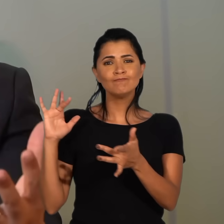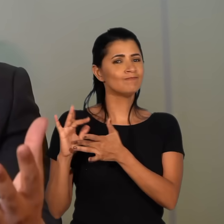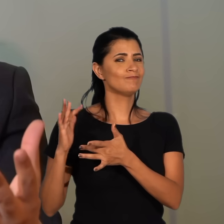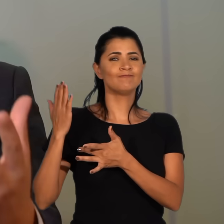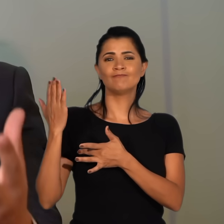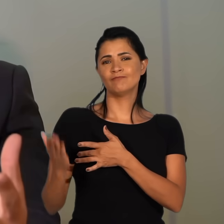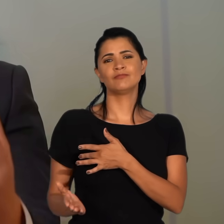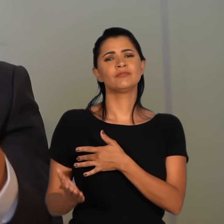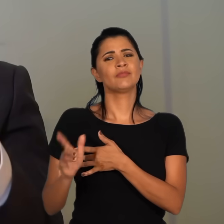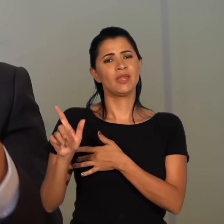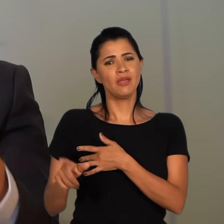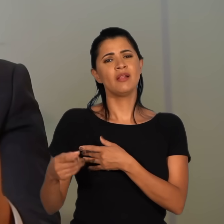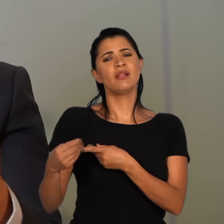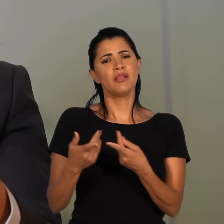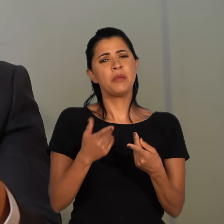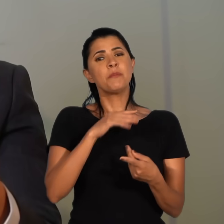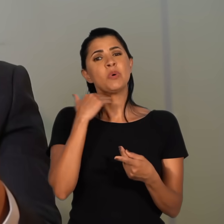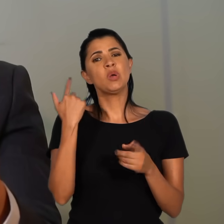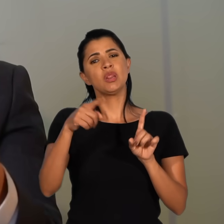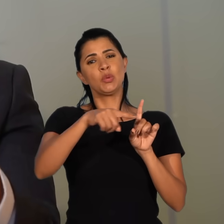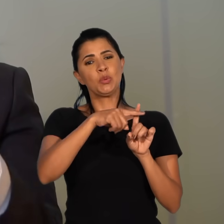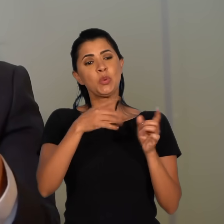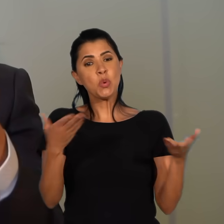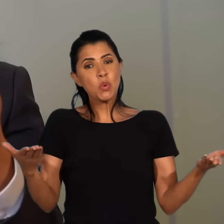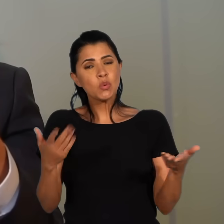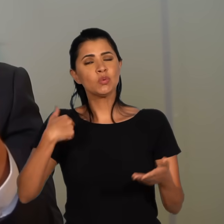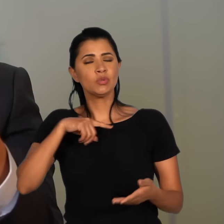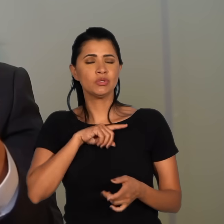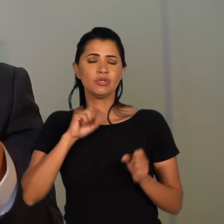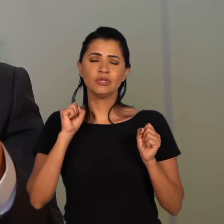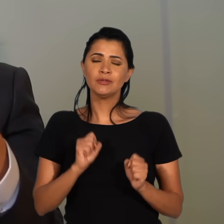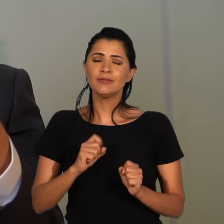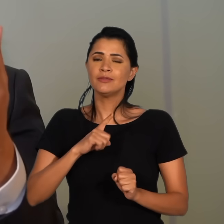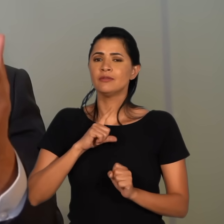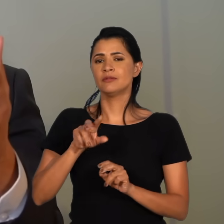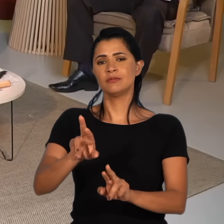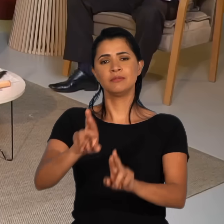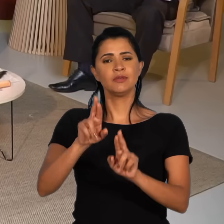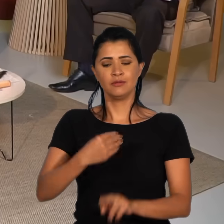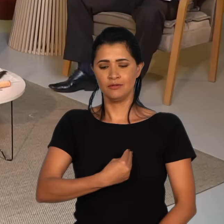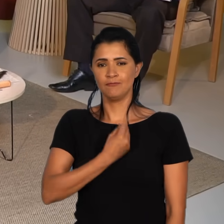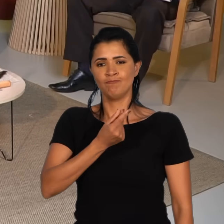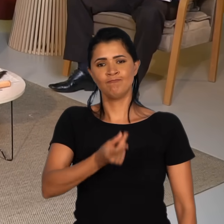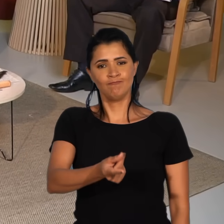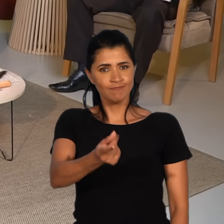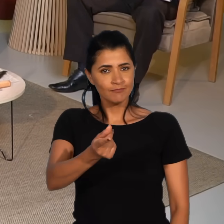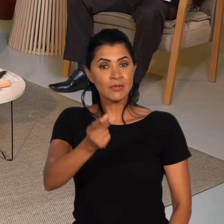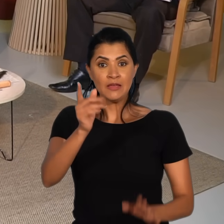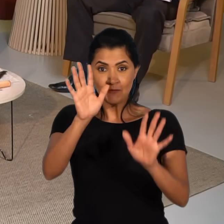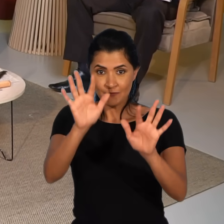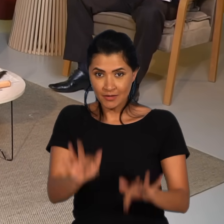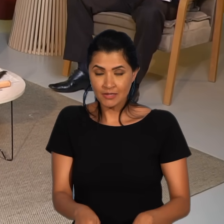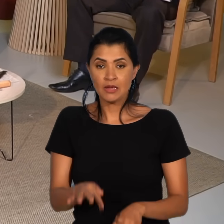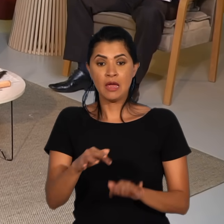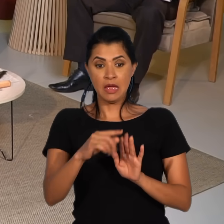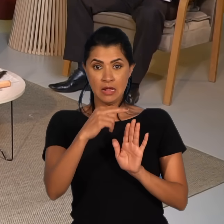intenso que foi Jesus se entregar na cruz do Calvário para que hoje nós tenhamos a esperança da vida eterna né E para